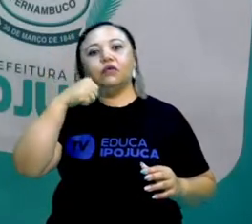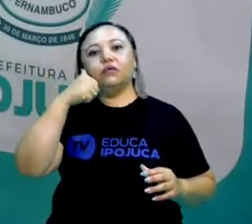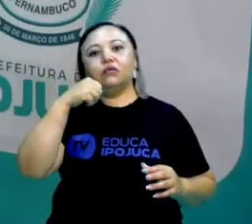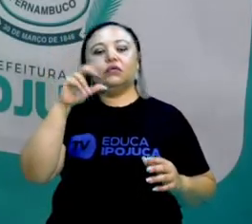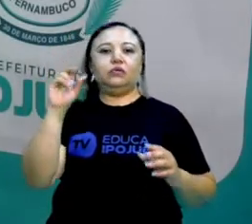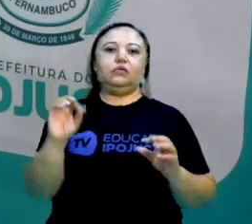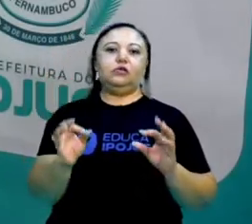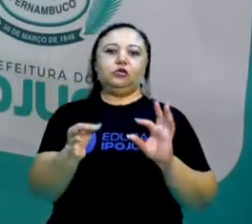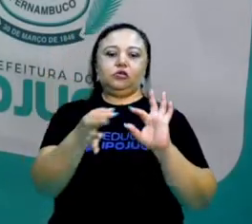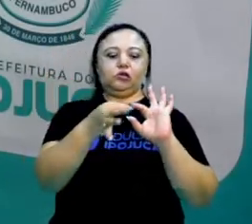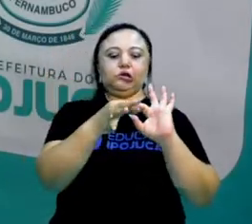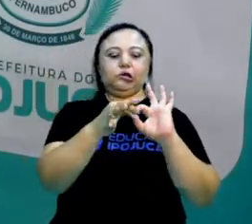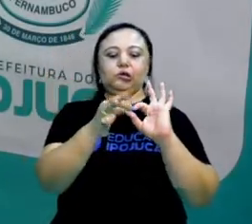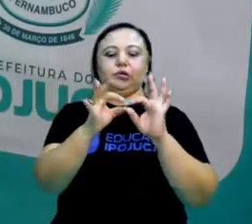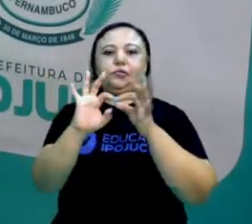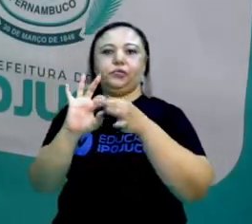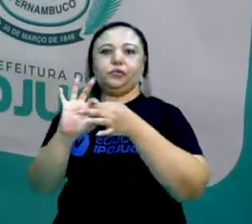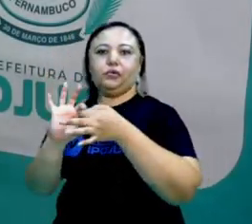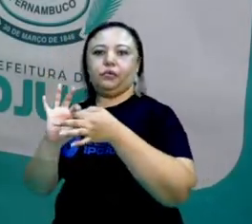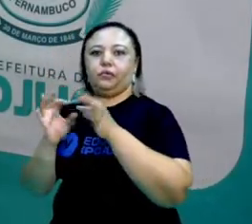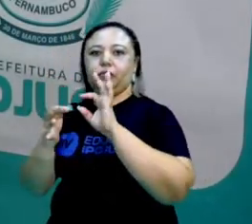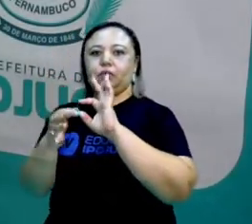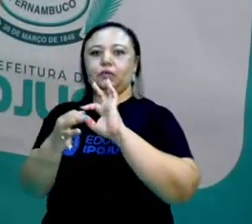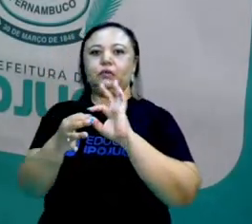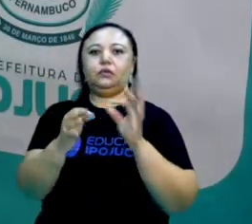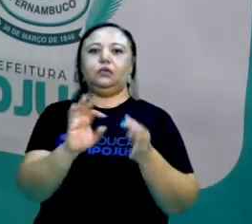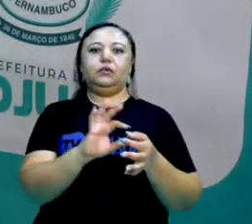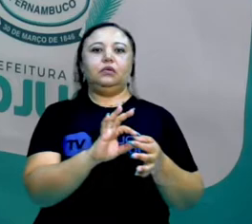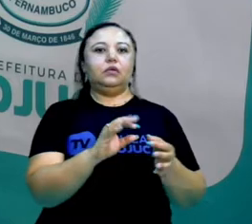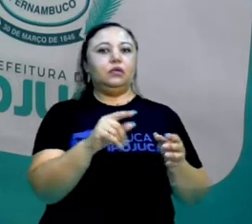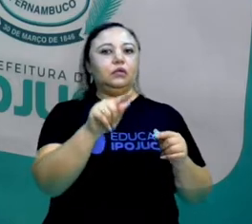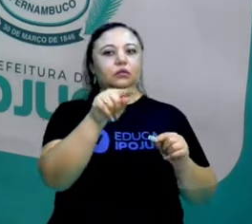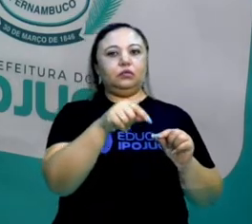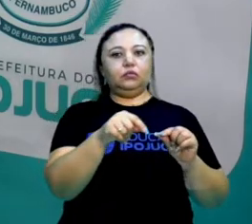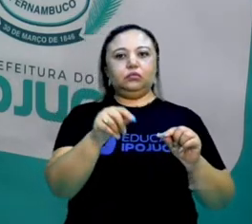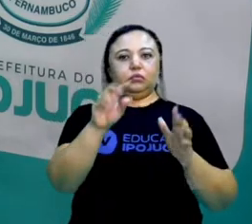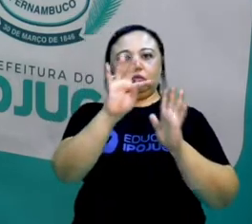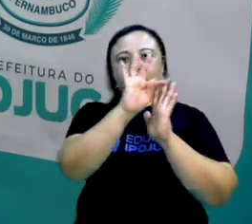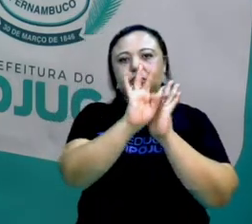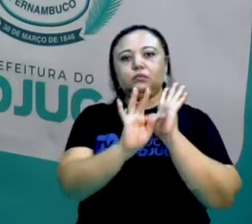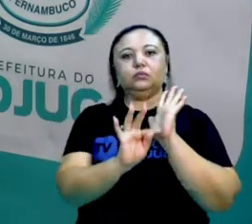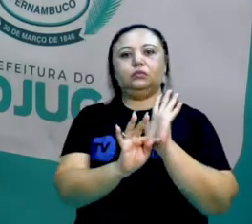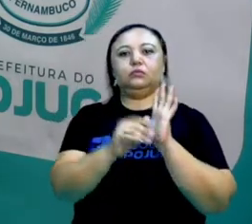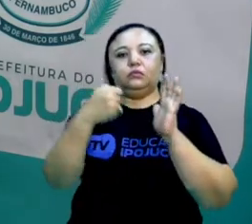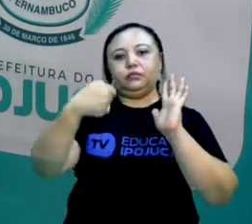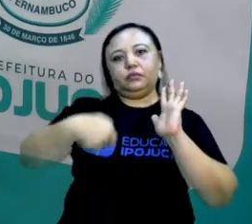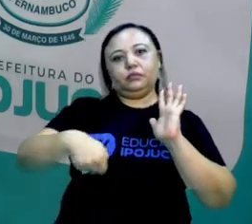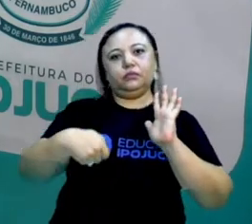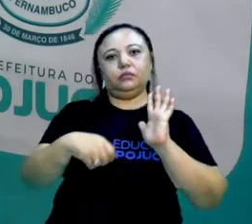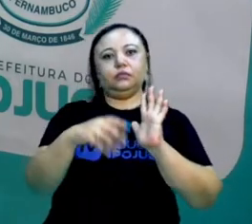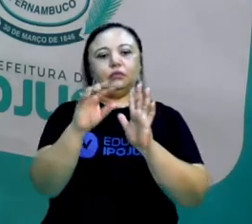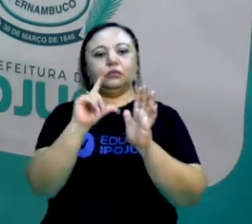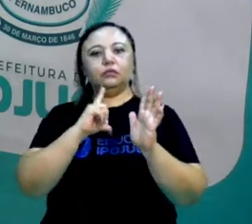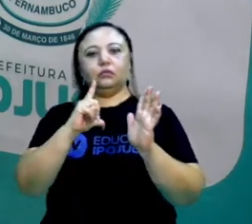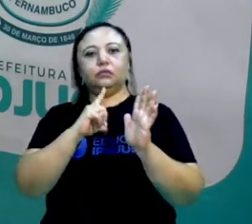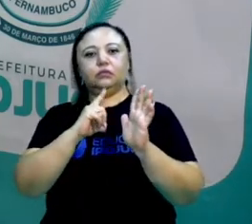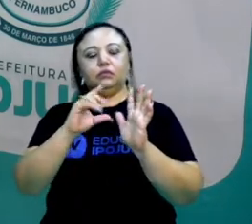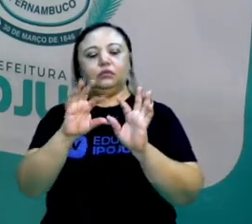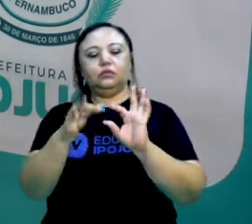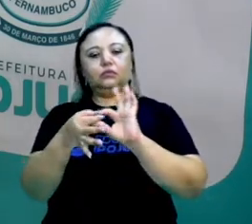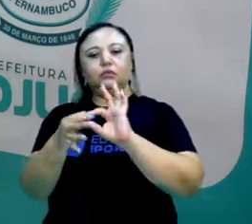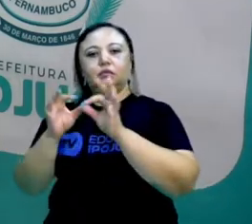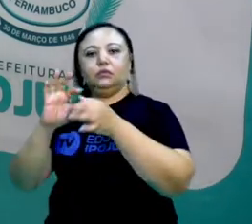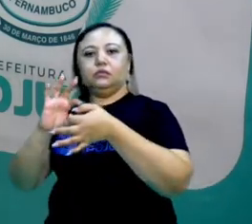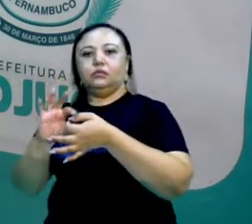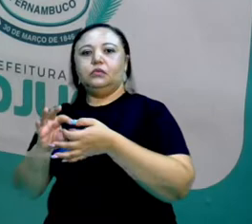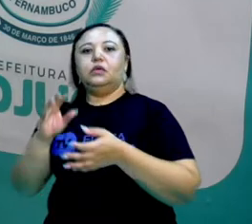coerência no texto. São elementos que fazem parte aí da progressão textual, para não repetir, né? Lembrei-me da